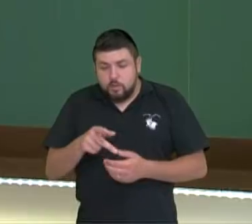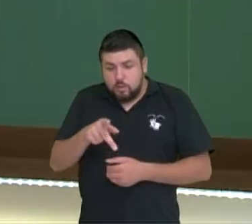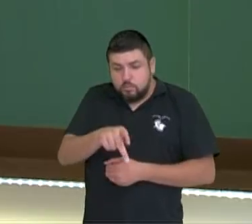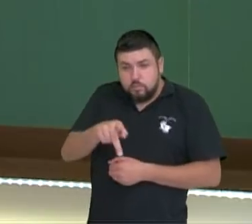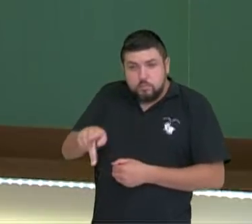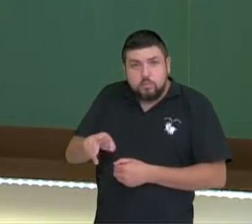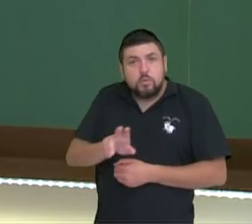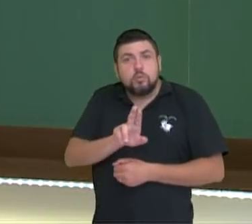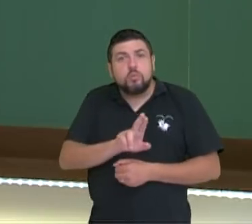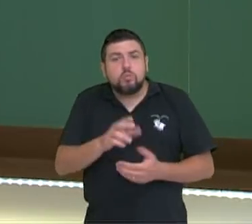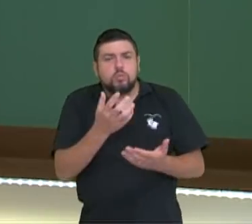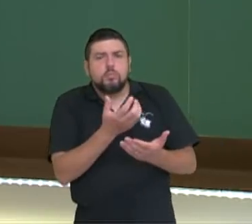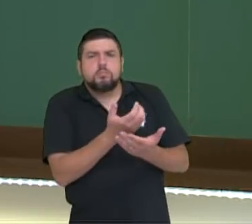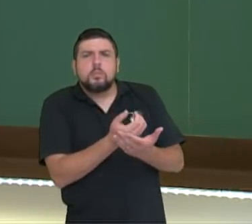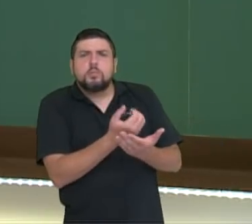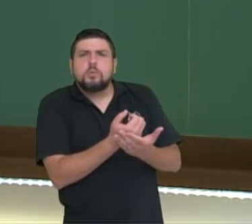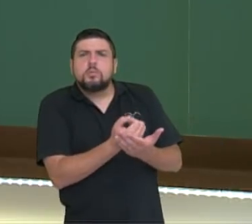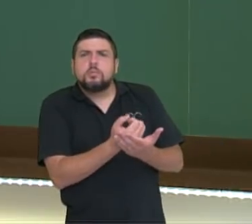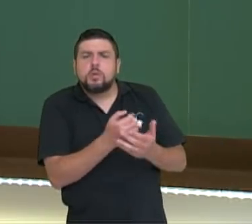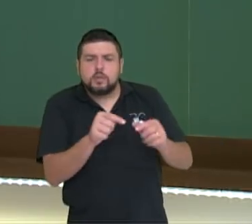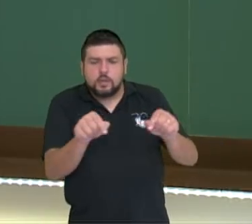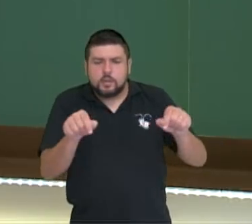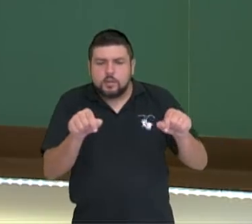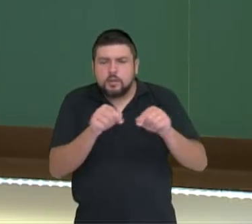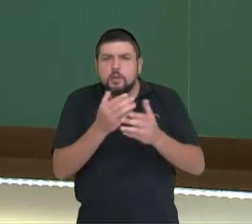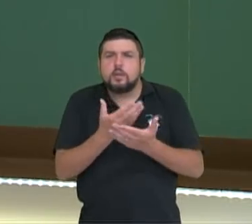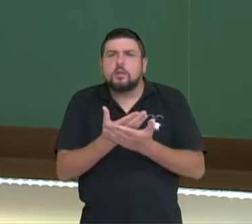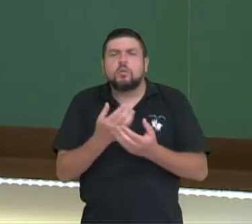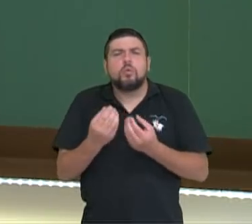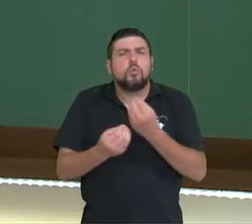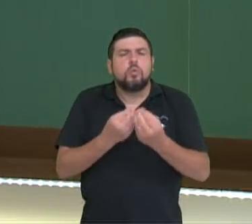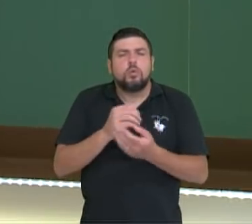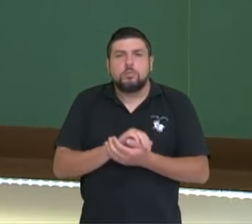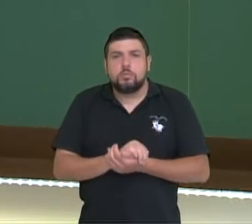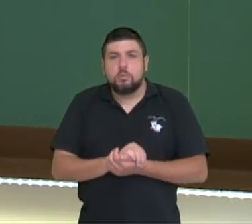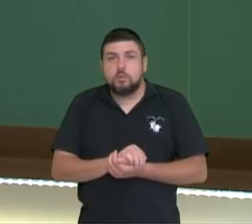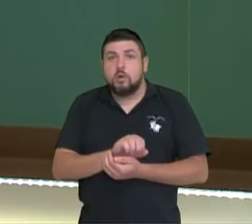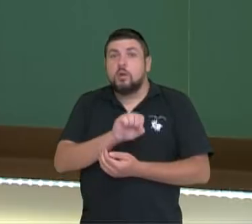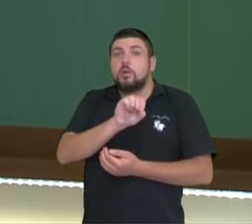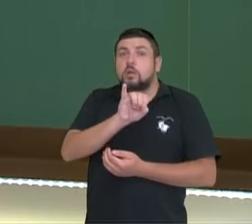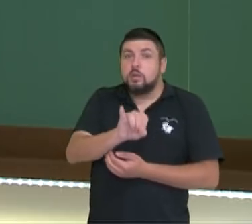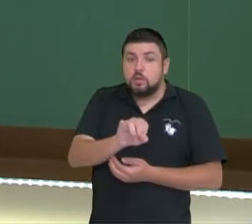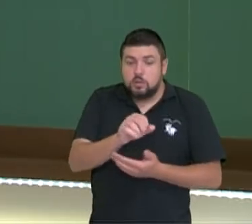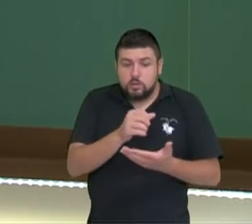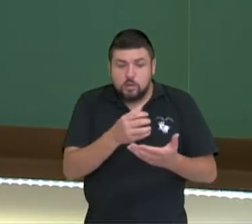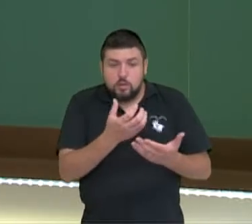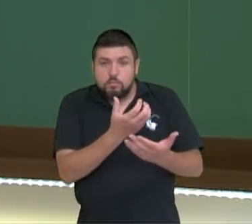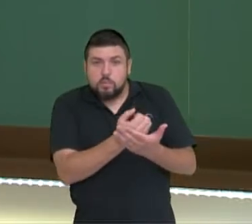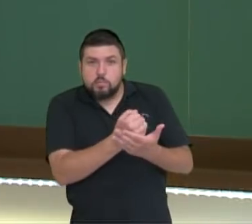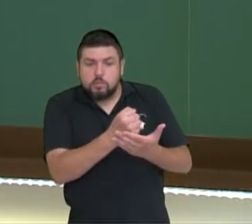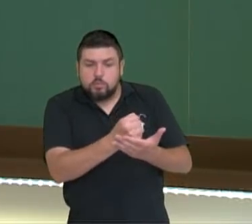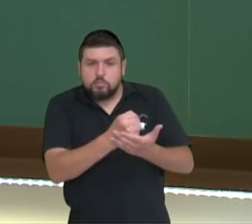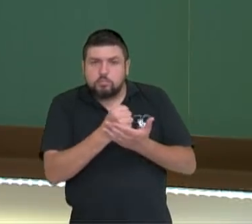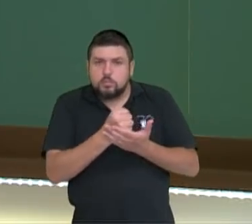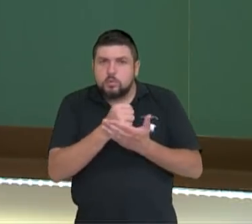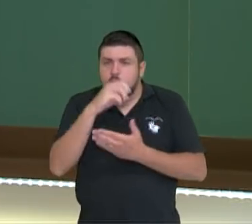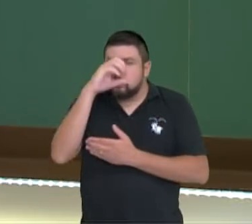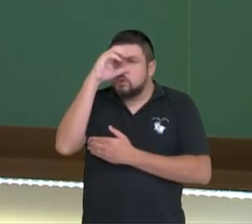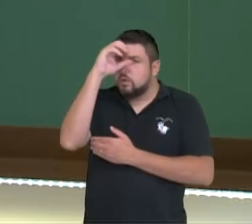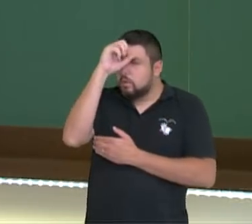em sua aula? Quando o uso realmente agregar valor ao conhecimento e velocidade ao ensino, né? Que